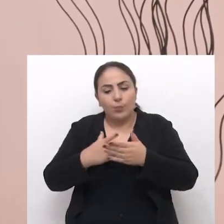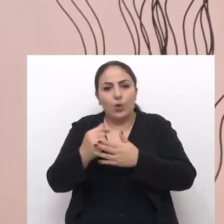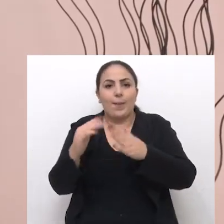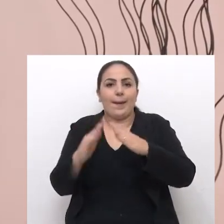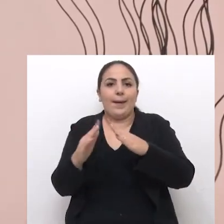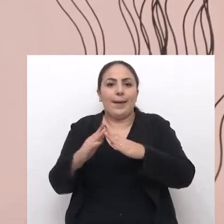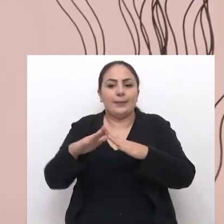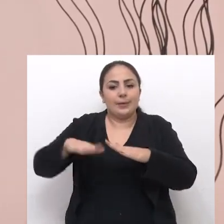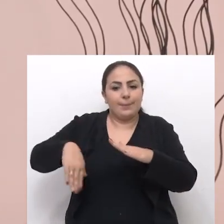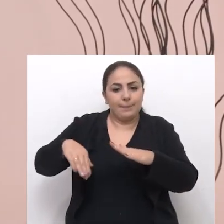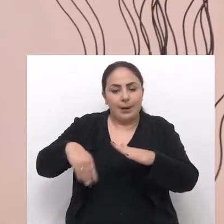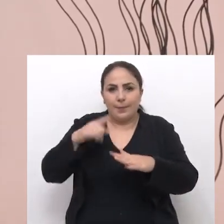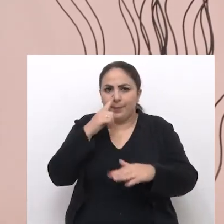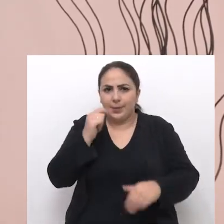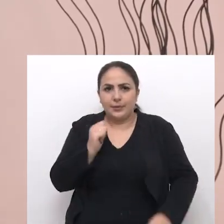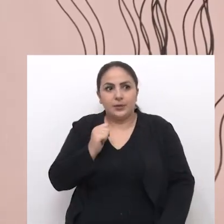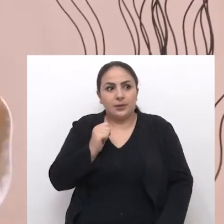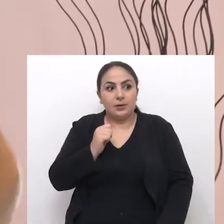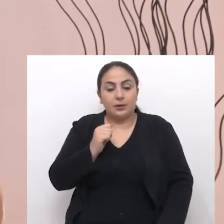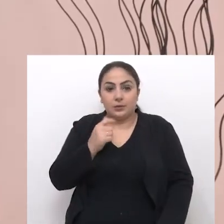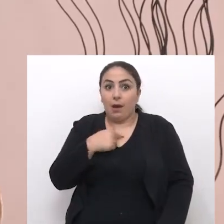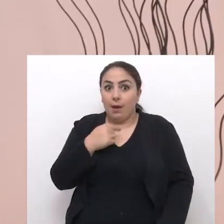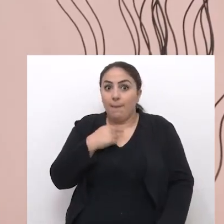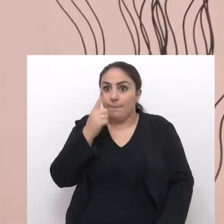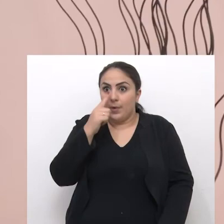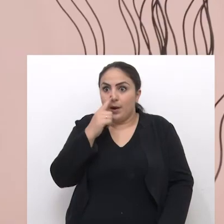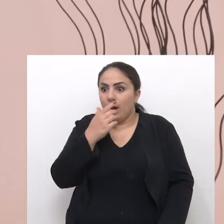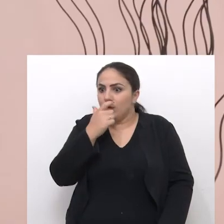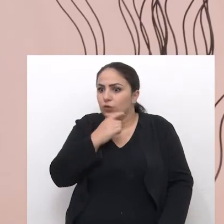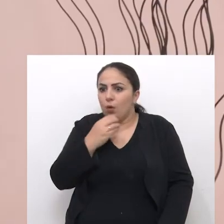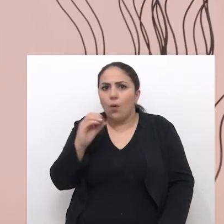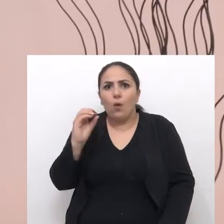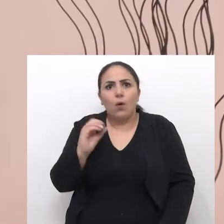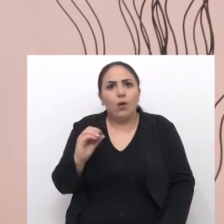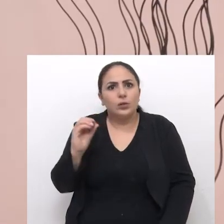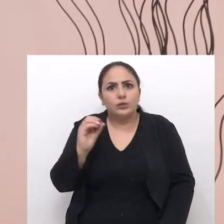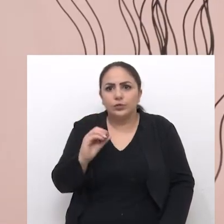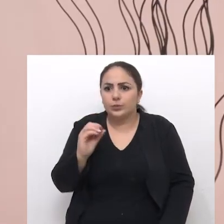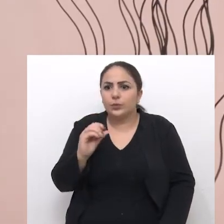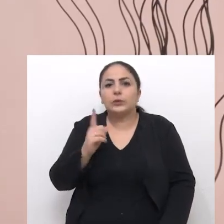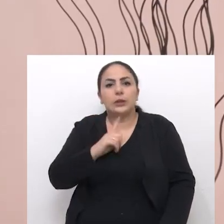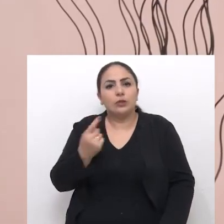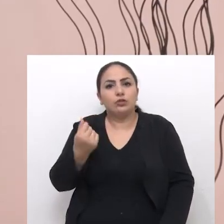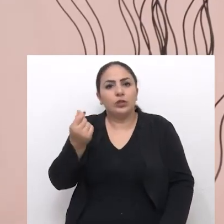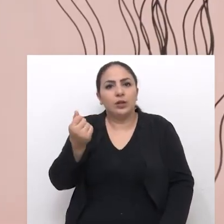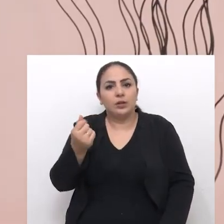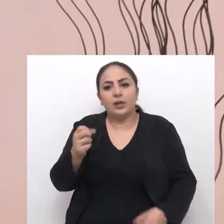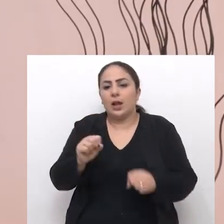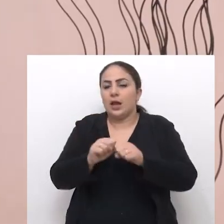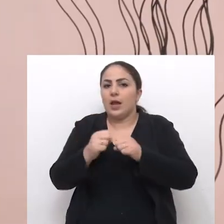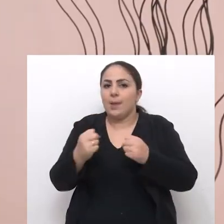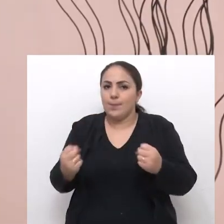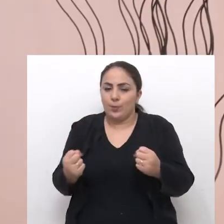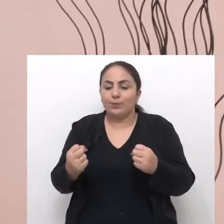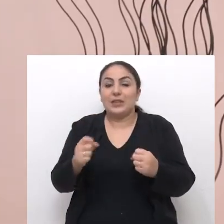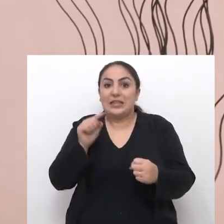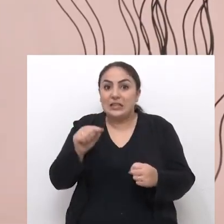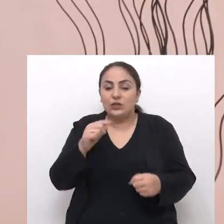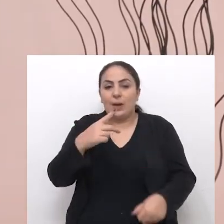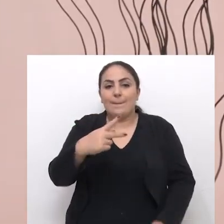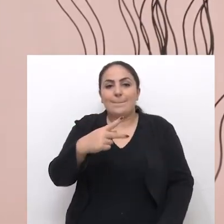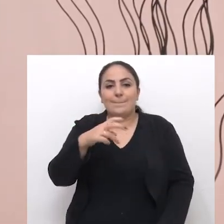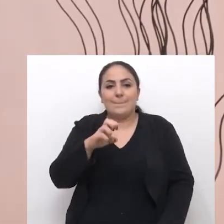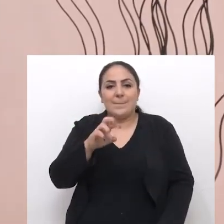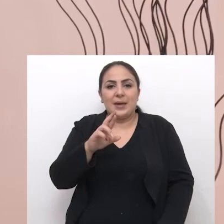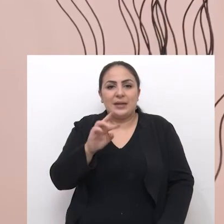a mãe e a mãe começou a achar fantástico ter dinheiro. Ele quebrou essa crença. Isso é o pertencimento.